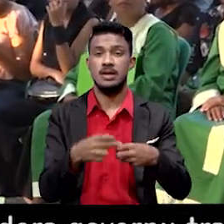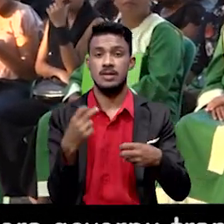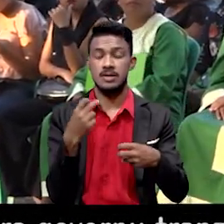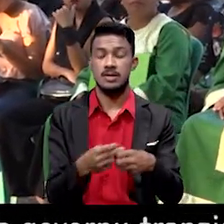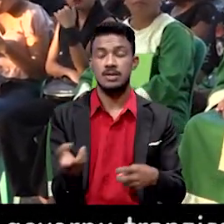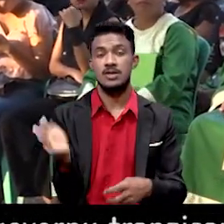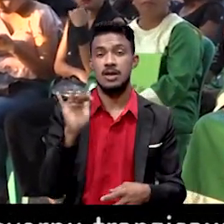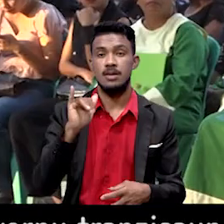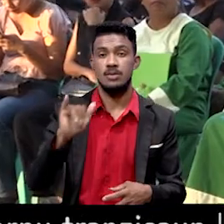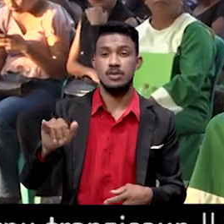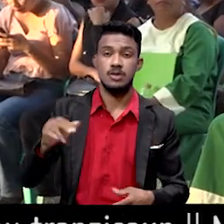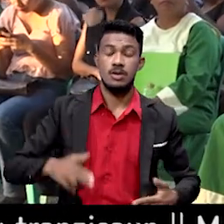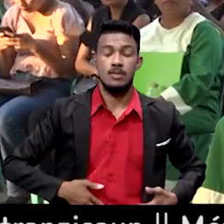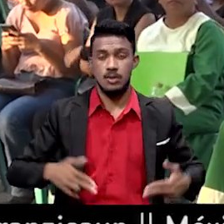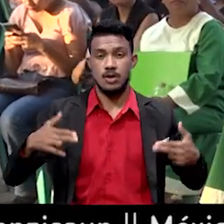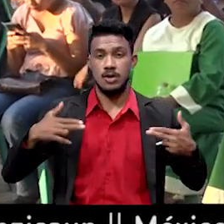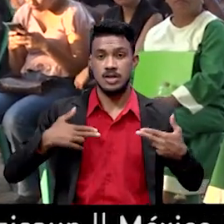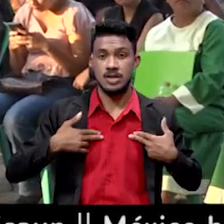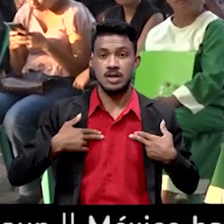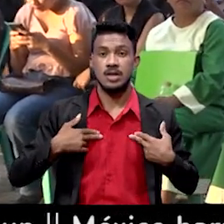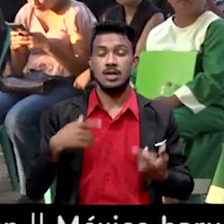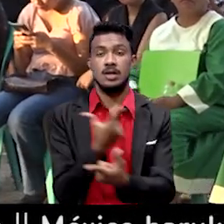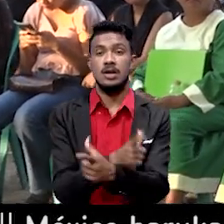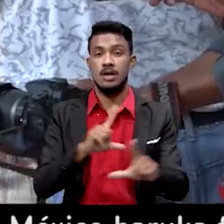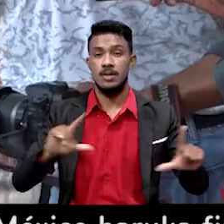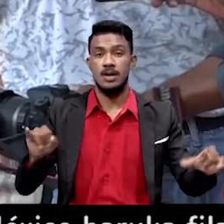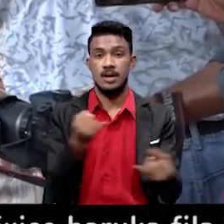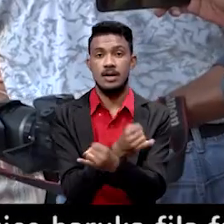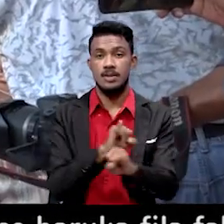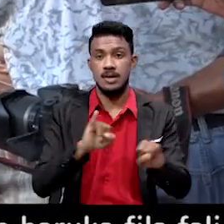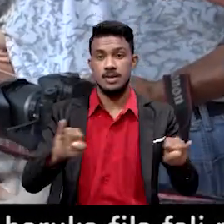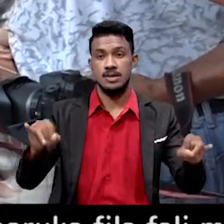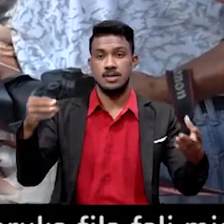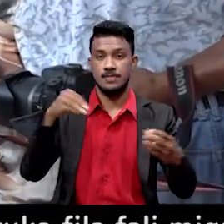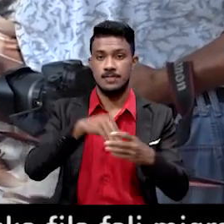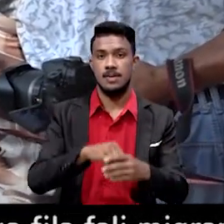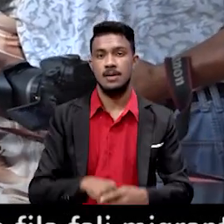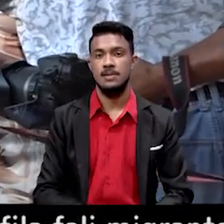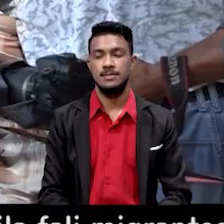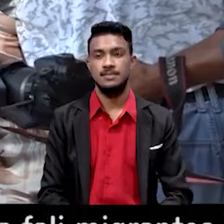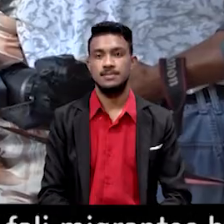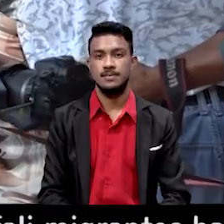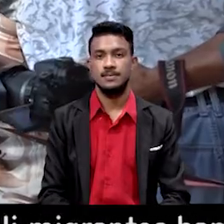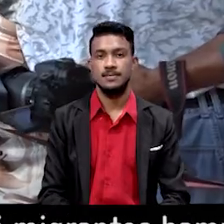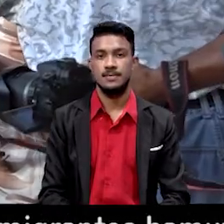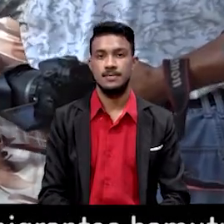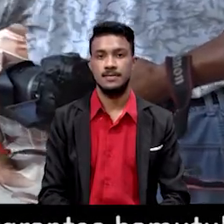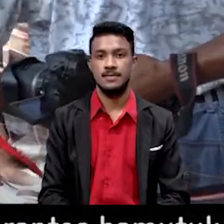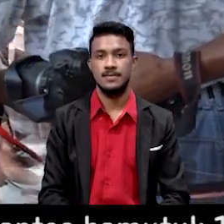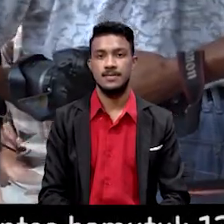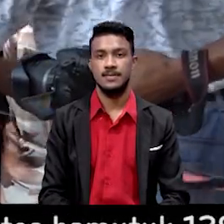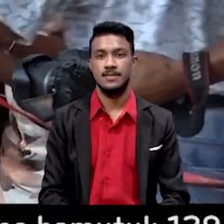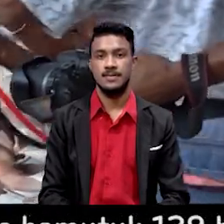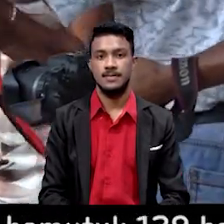sirmos morisia liberdade ukuanela. Una, dua,